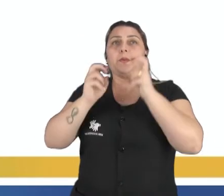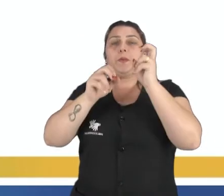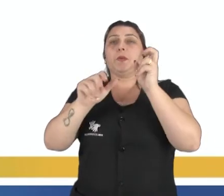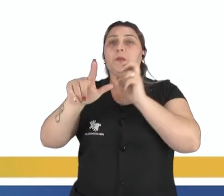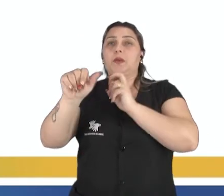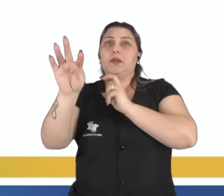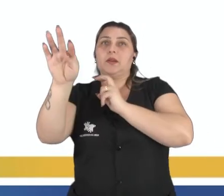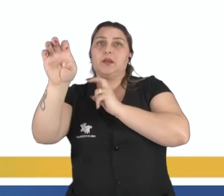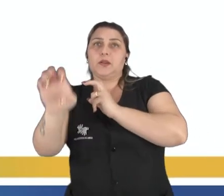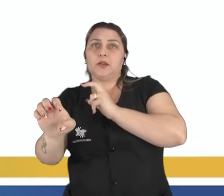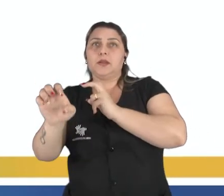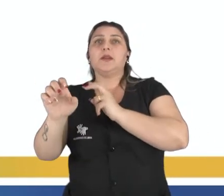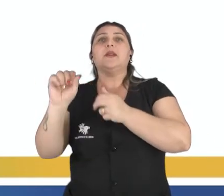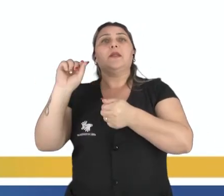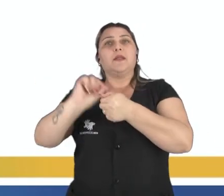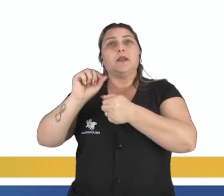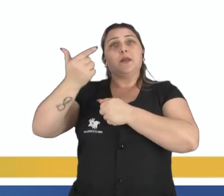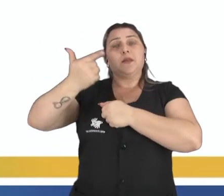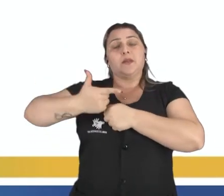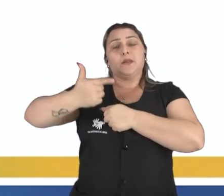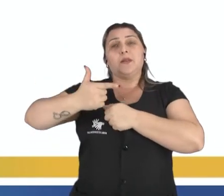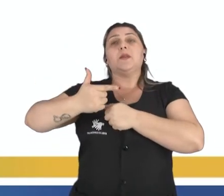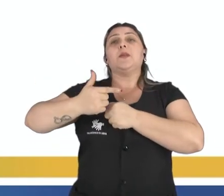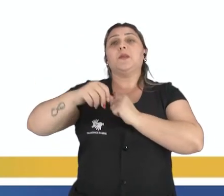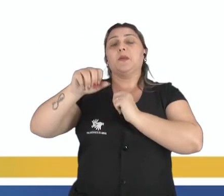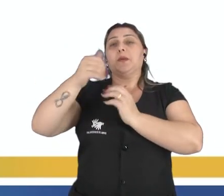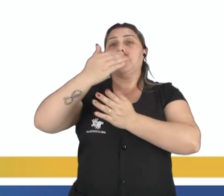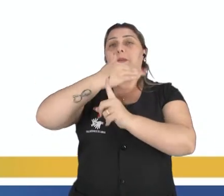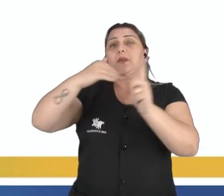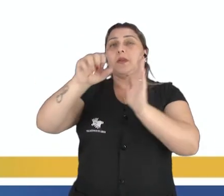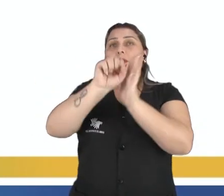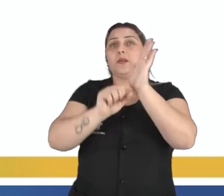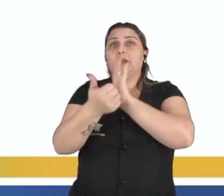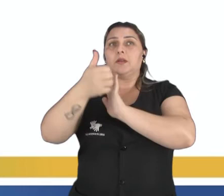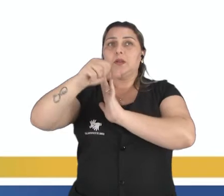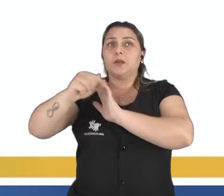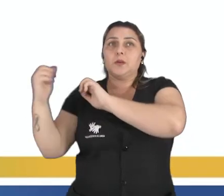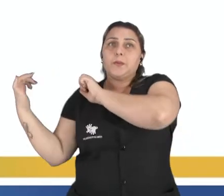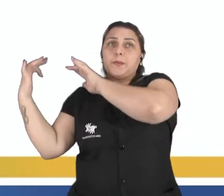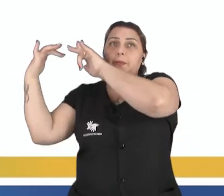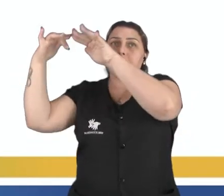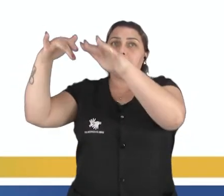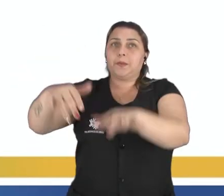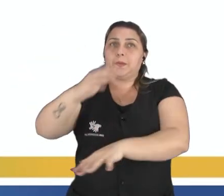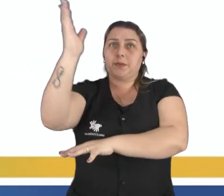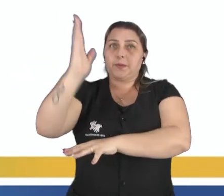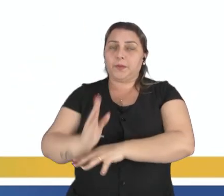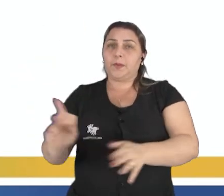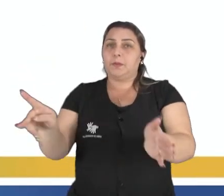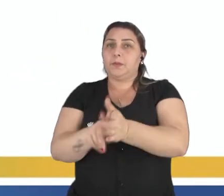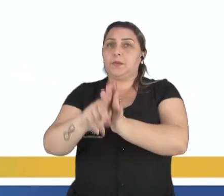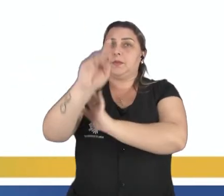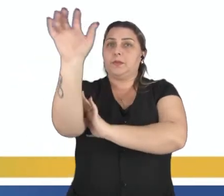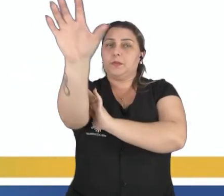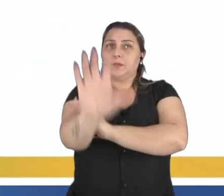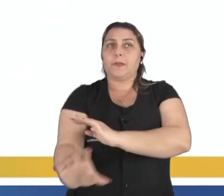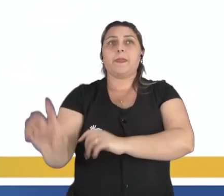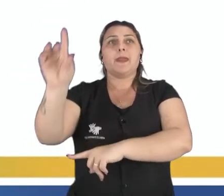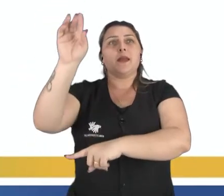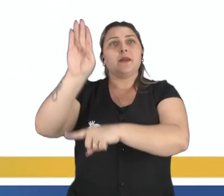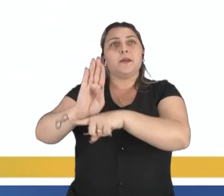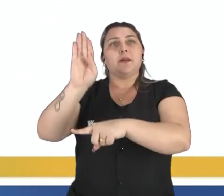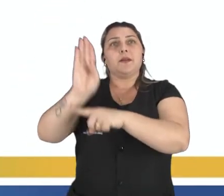exploração do látex, que provocaram na segunda metade do século XIX grande migração de brasileiros para a região.